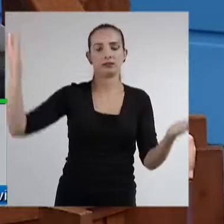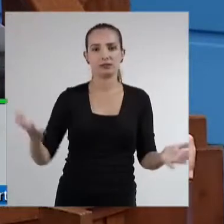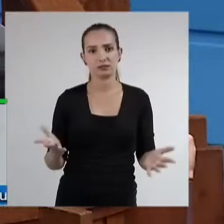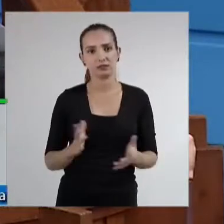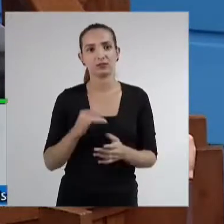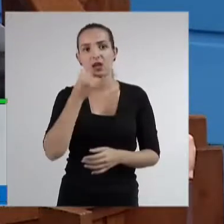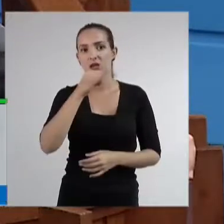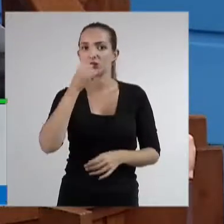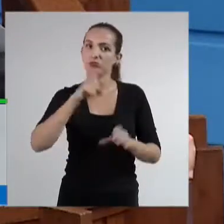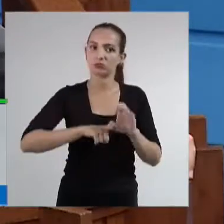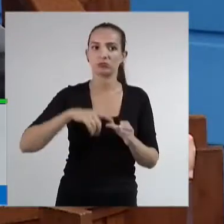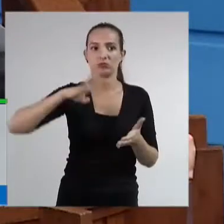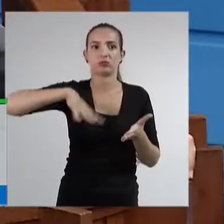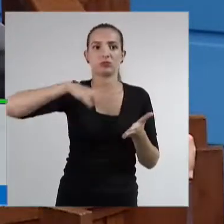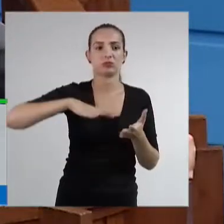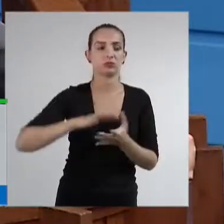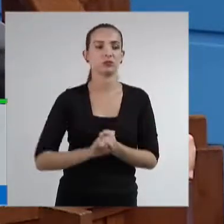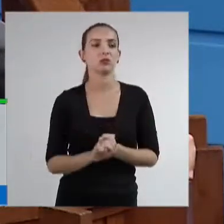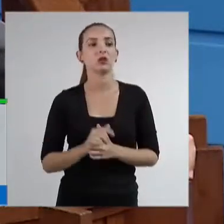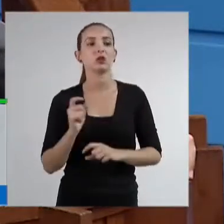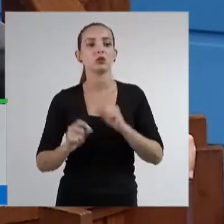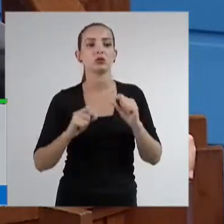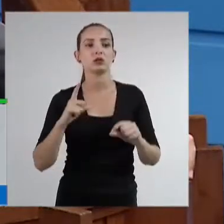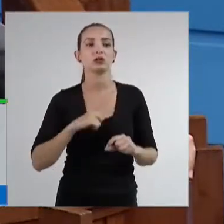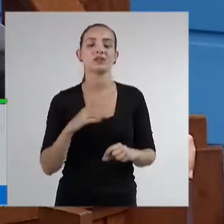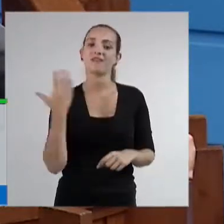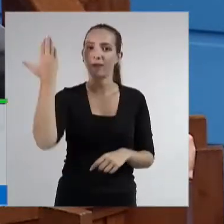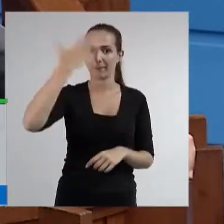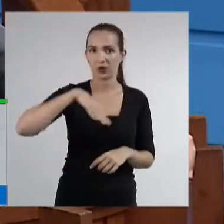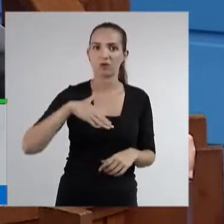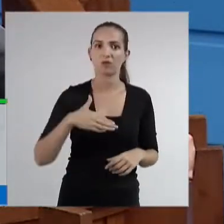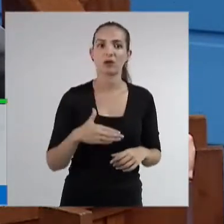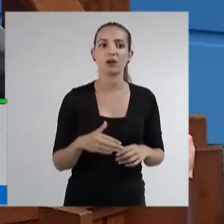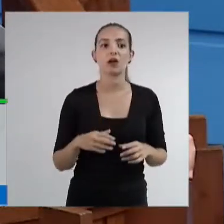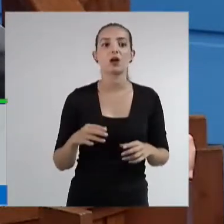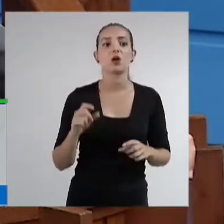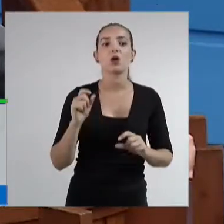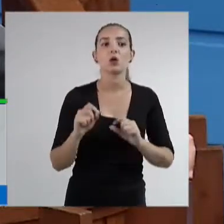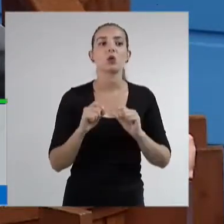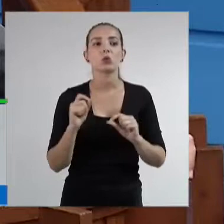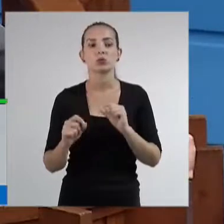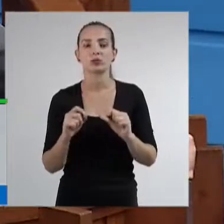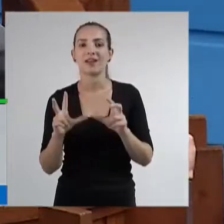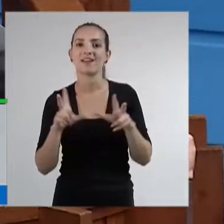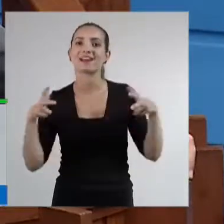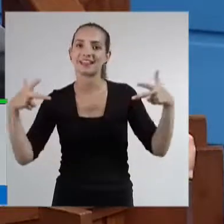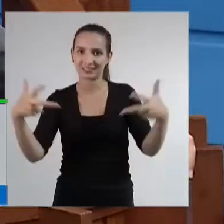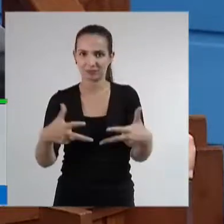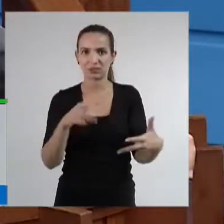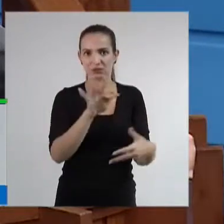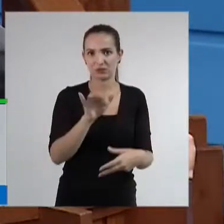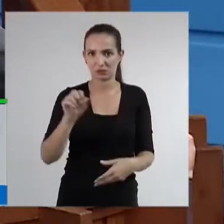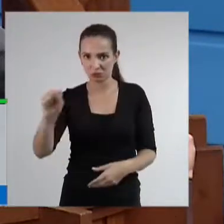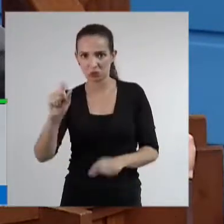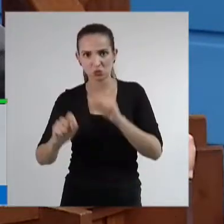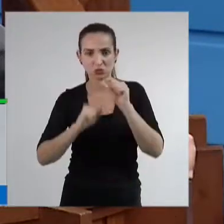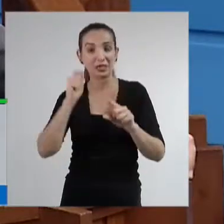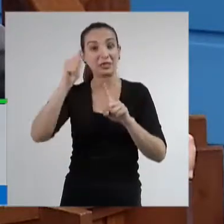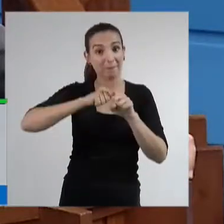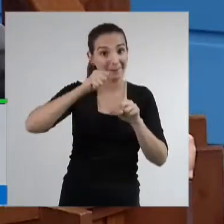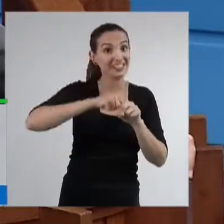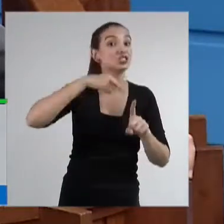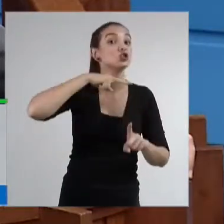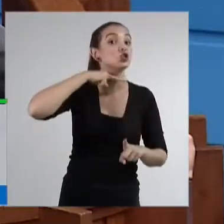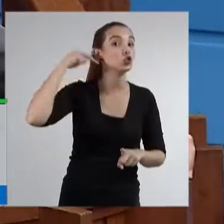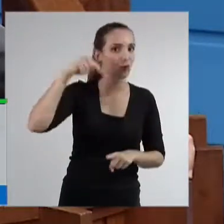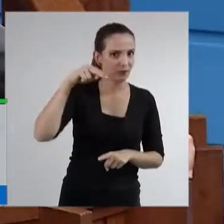com um requerimento provando que no mês de novembro, quando aconteciam as sessões, com o